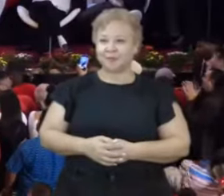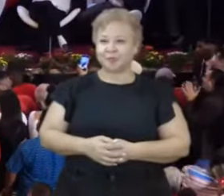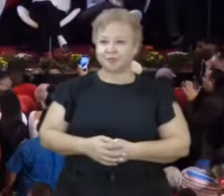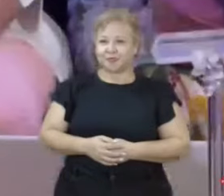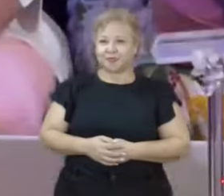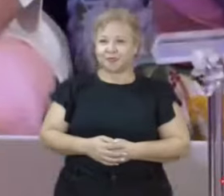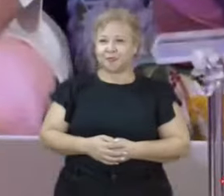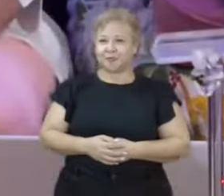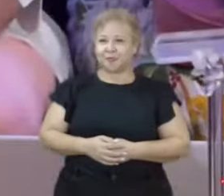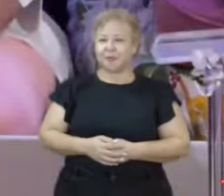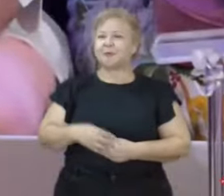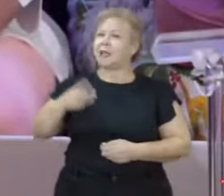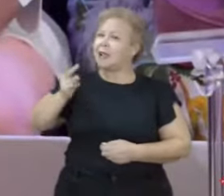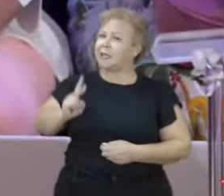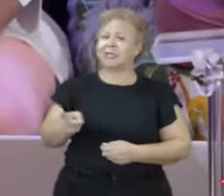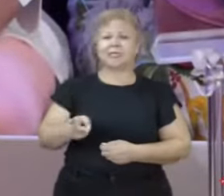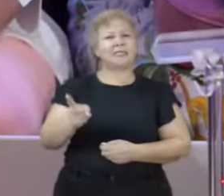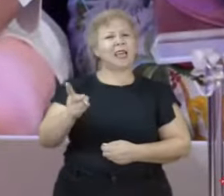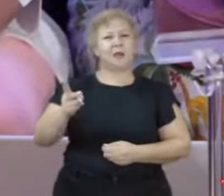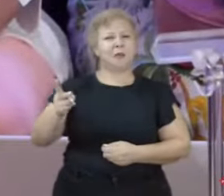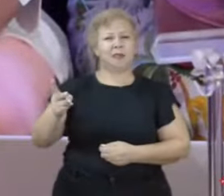Mas